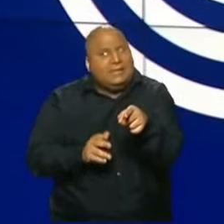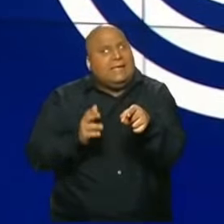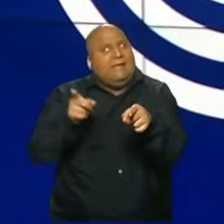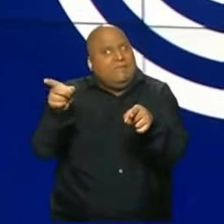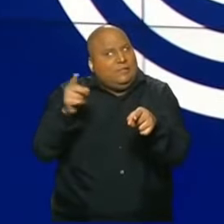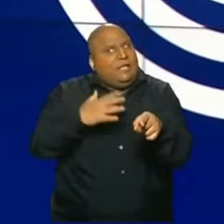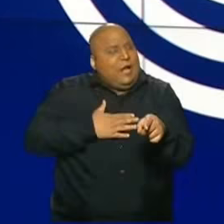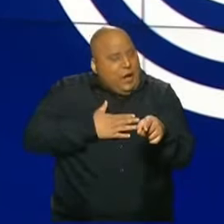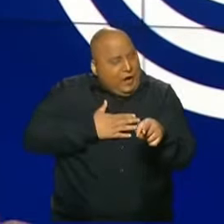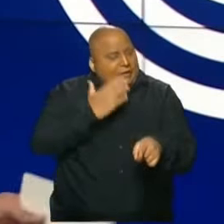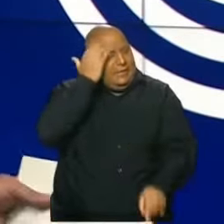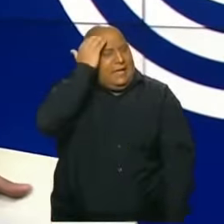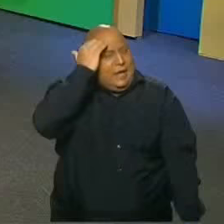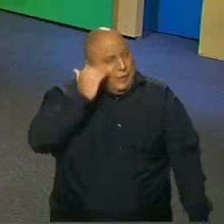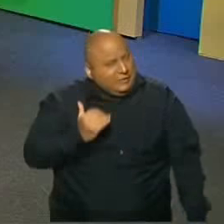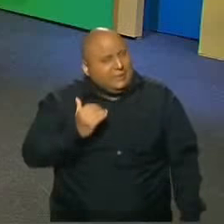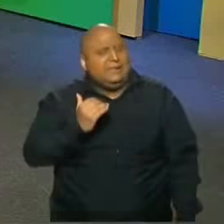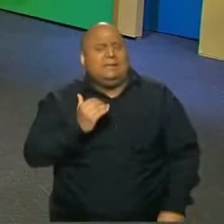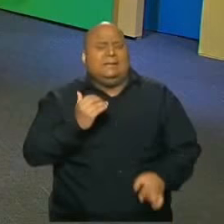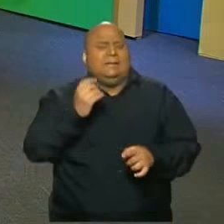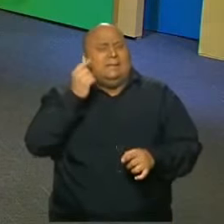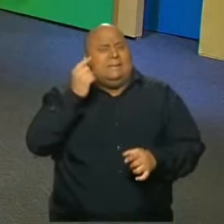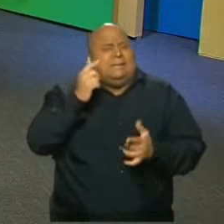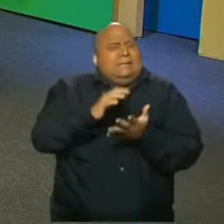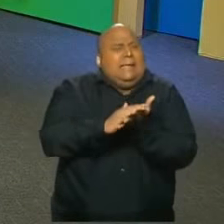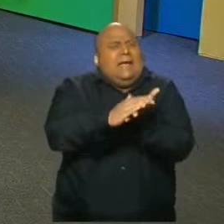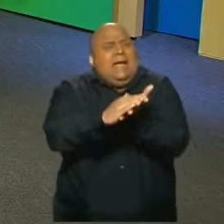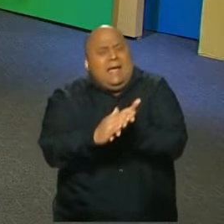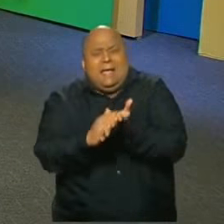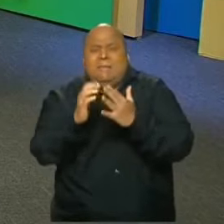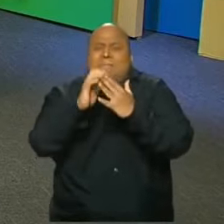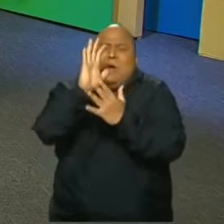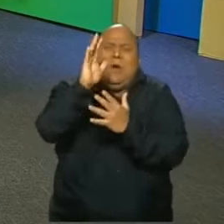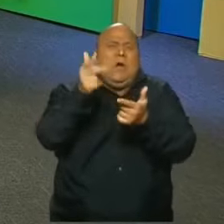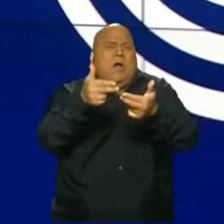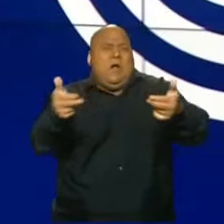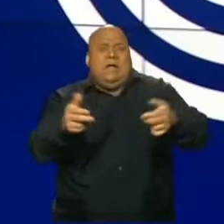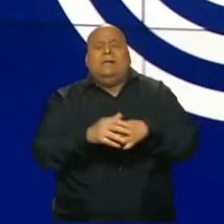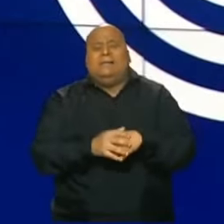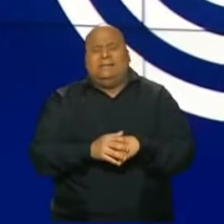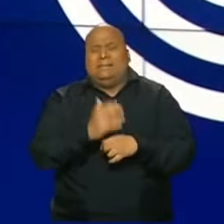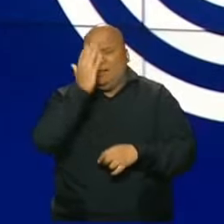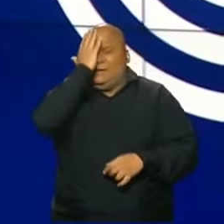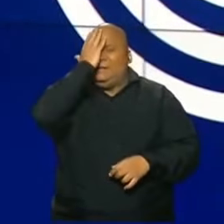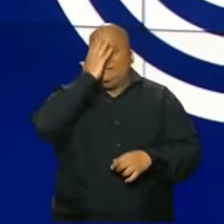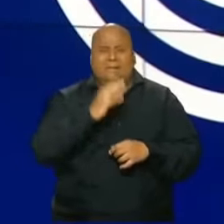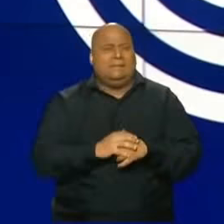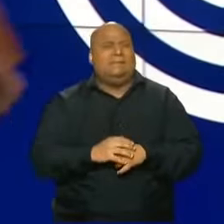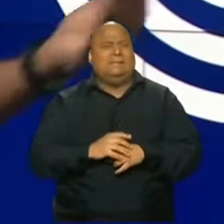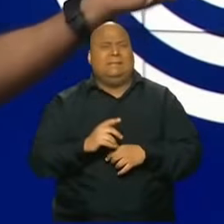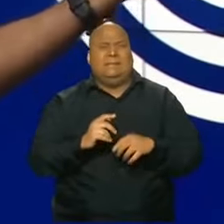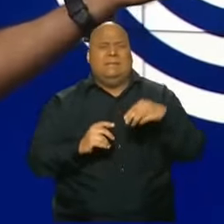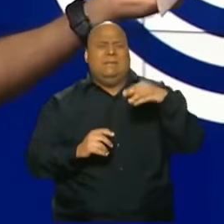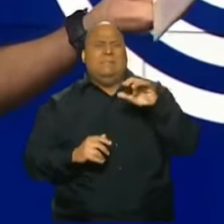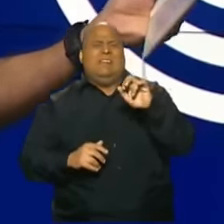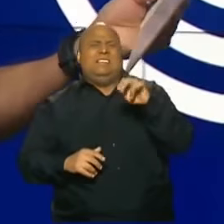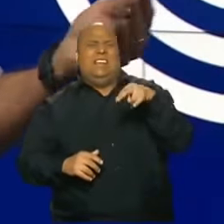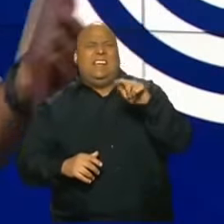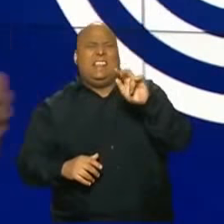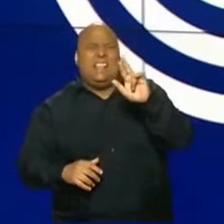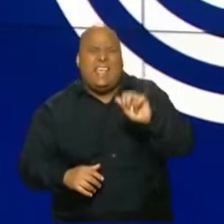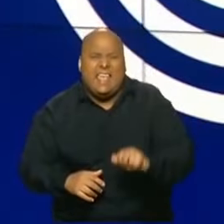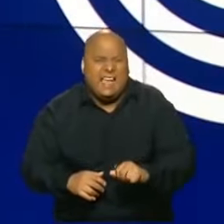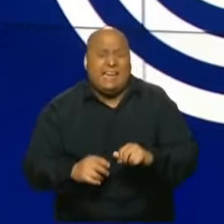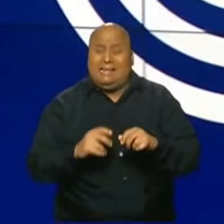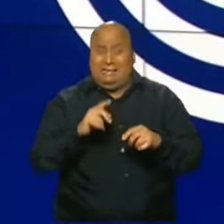que eu sei. A Voz do Morro, Leviana. Samba. A Voz do Povo, Sou Eu Mesmo, Sim Senhor. O que mais? Máscara Negra, Diz Que